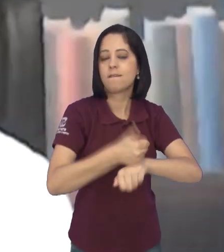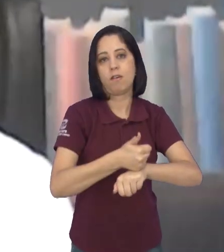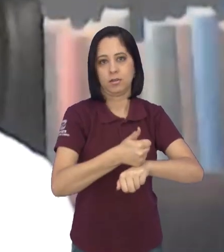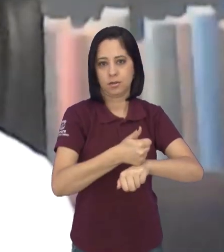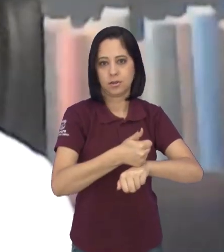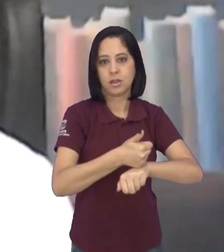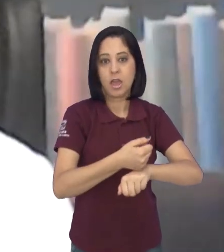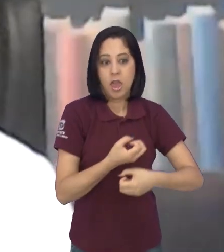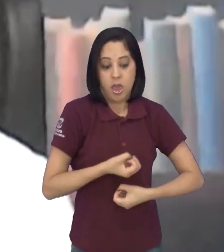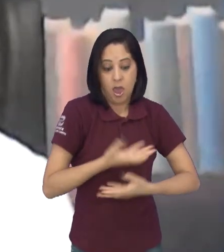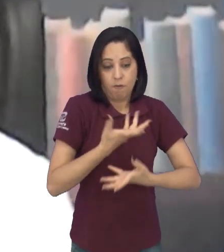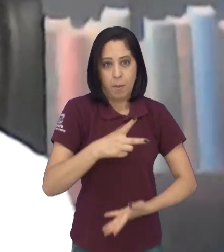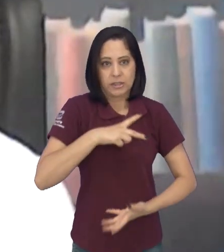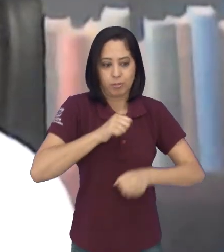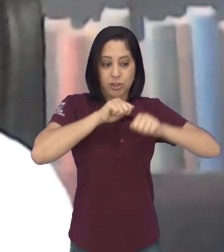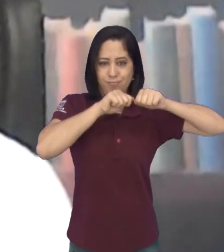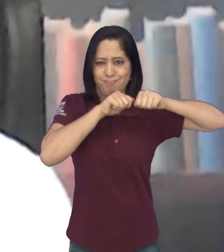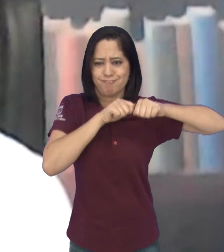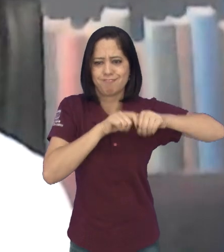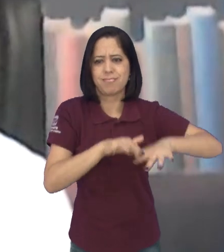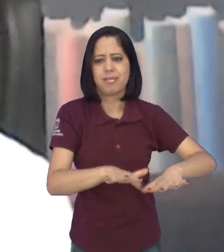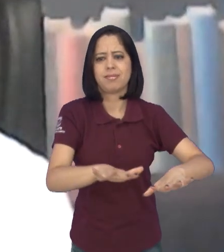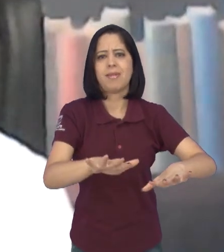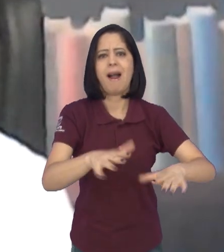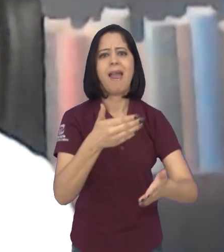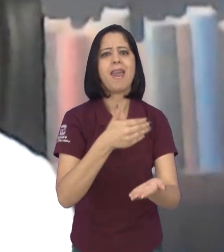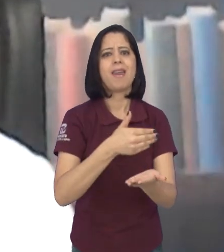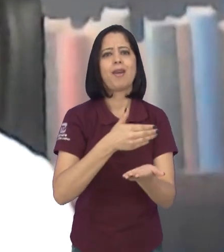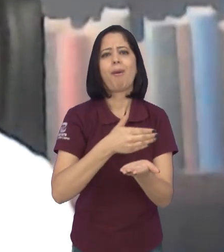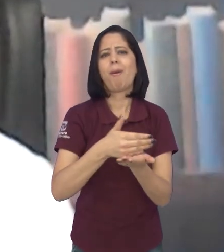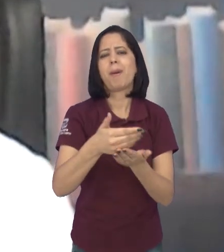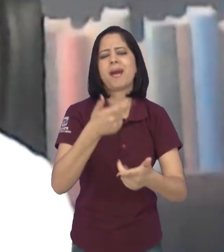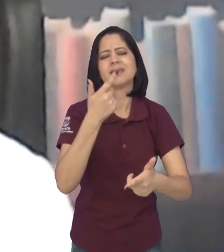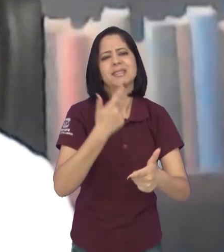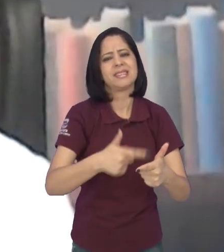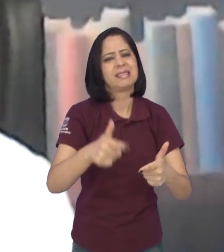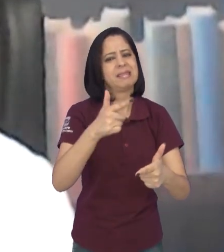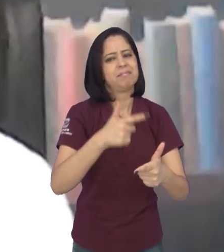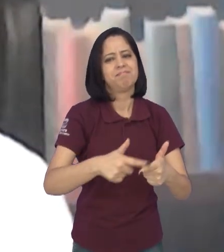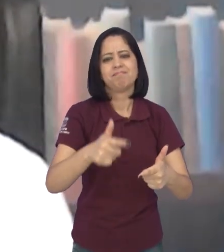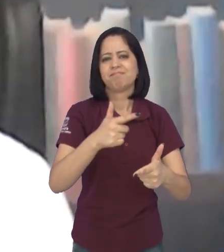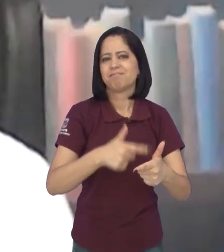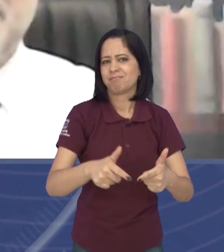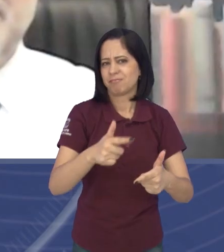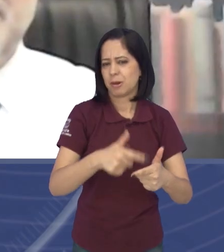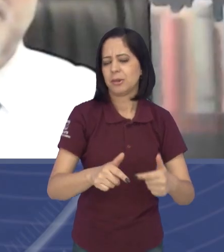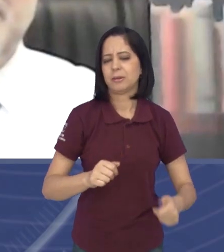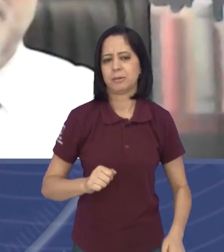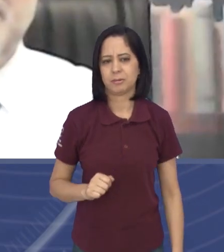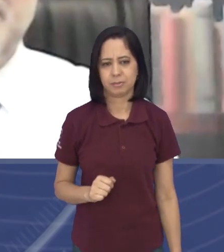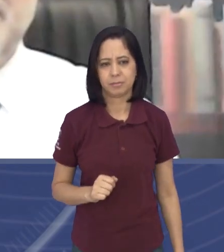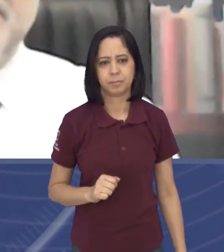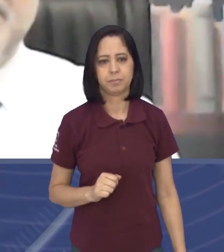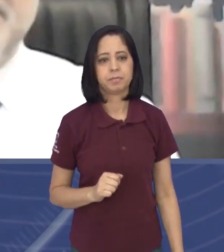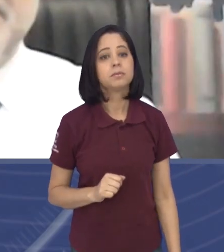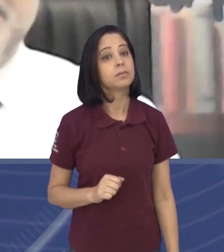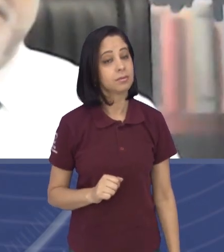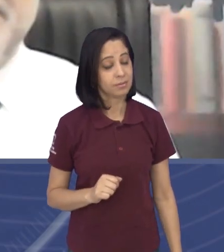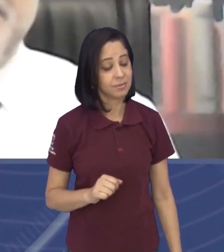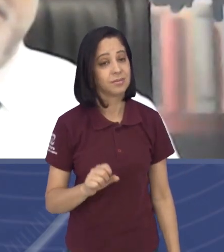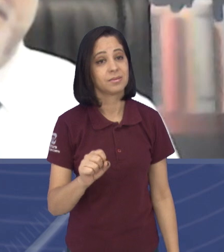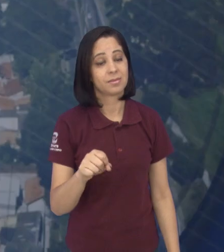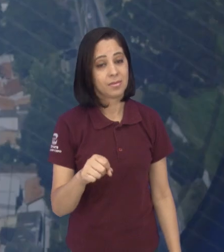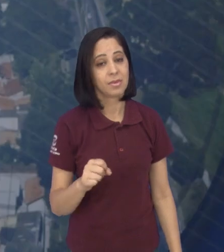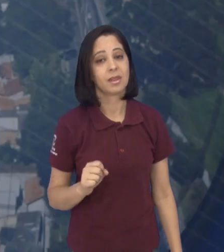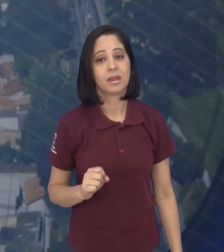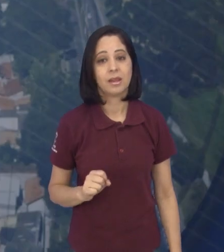isso, começam os nossos problemas que começam a chegar na nossa porta. Sim, sim.